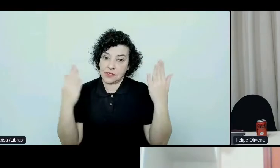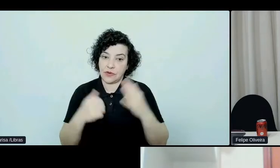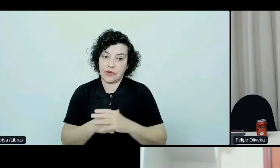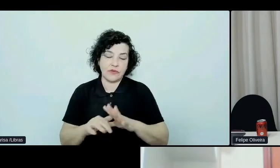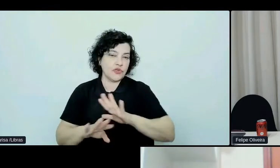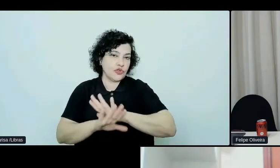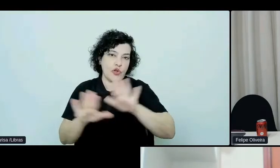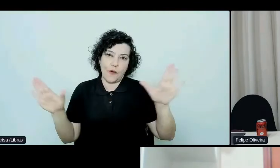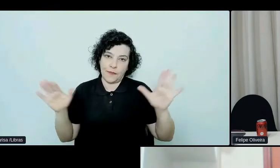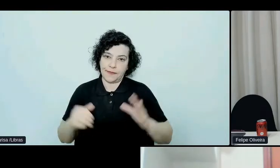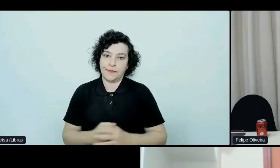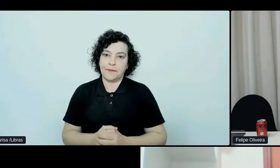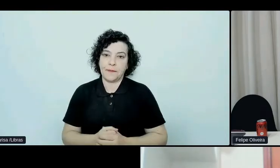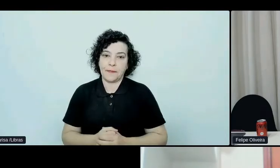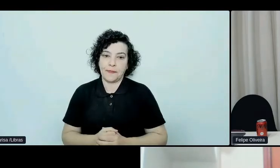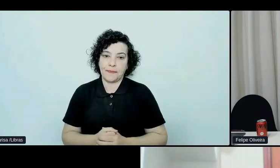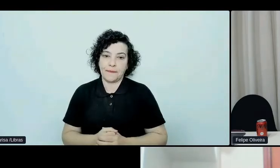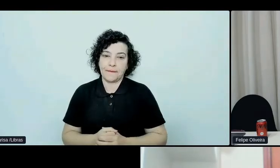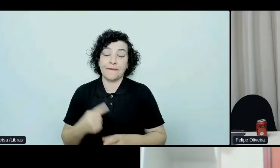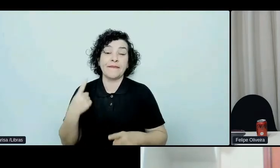muito bem.